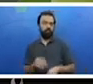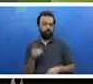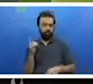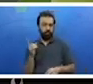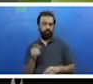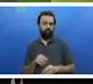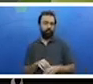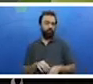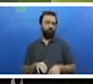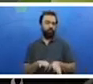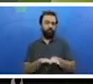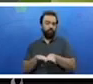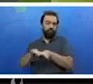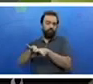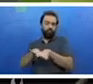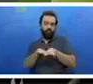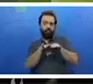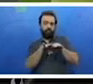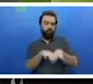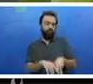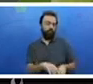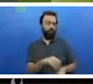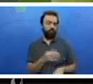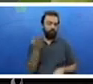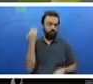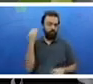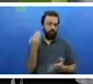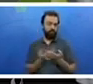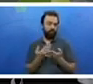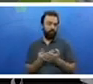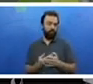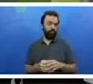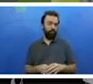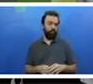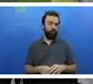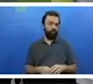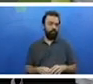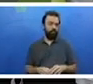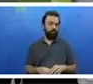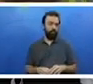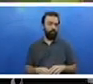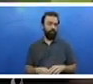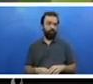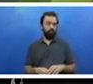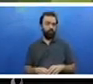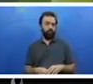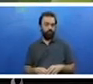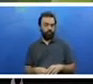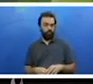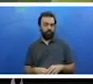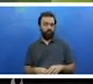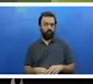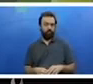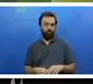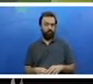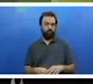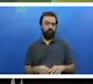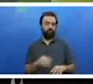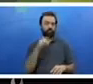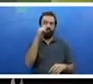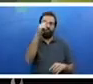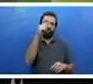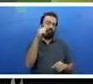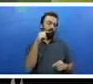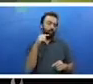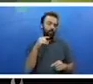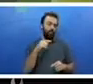ser proporção? Na aula anterior, se eu multiplico eles de cima com de cima, de baixo com de baixo, dava